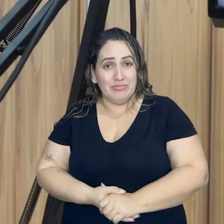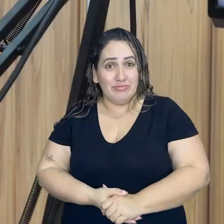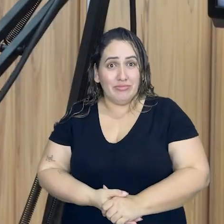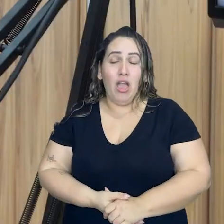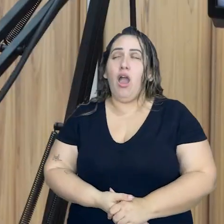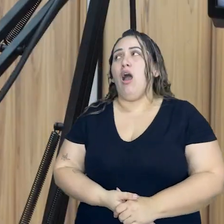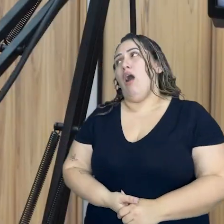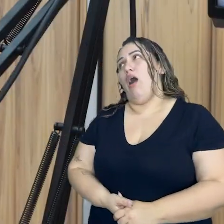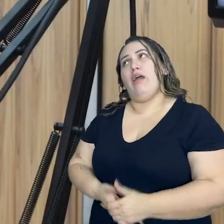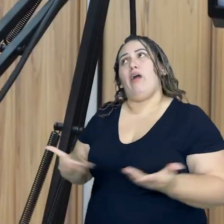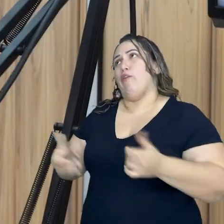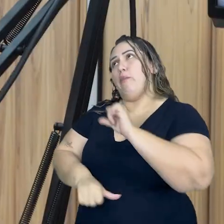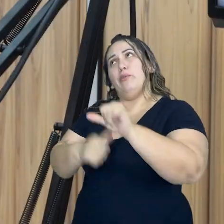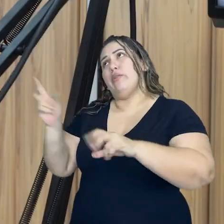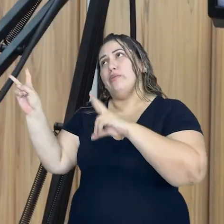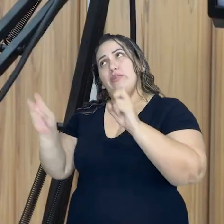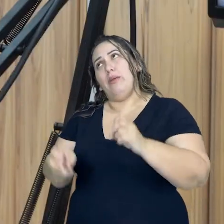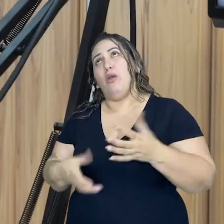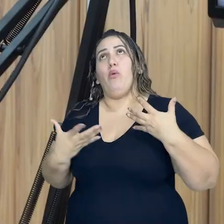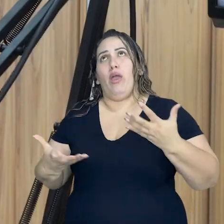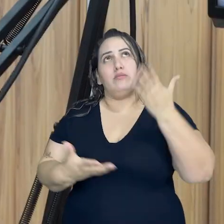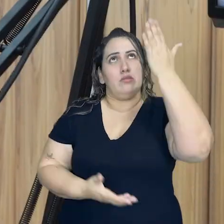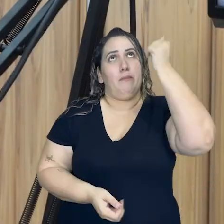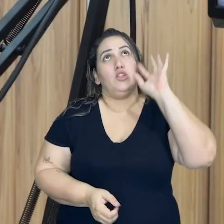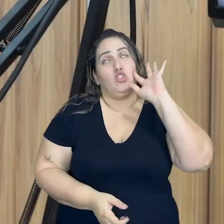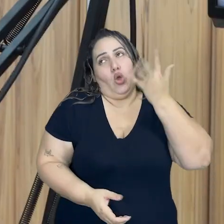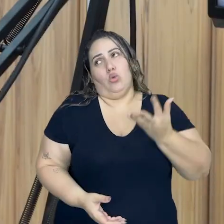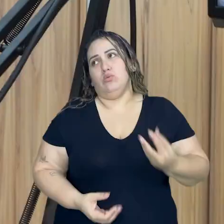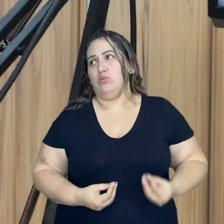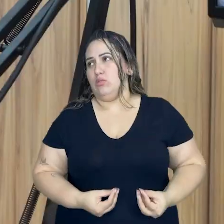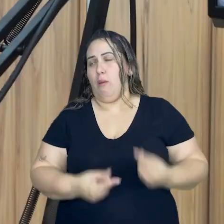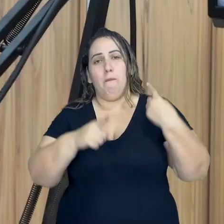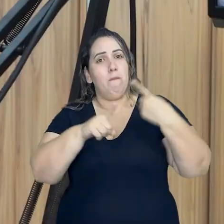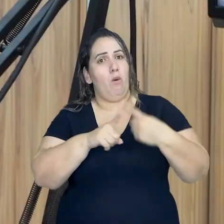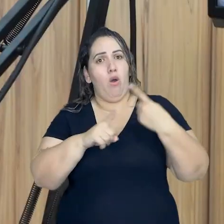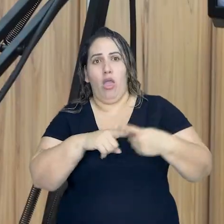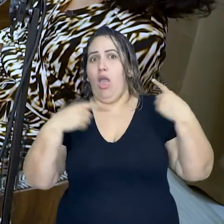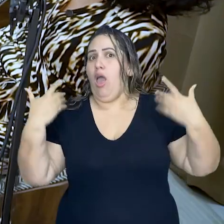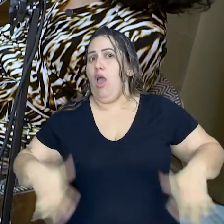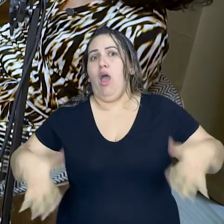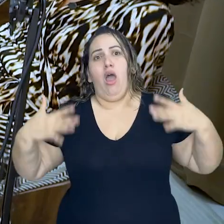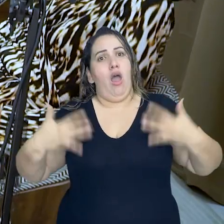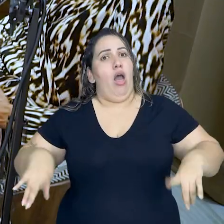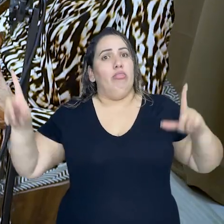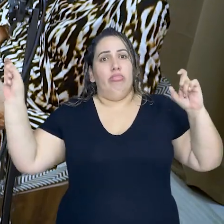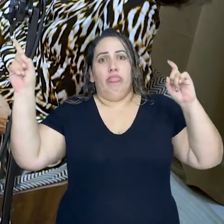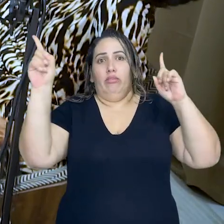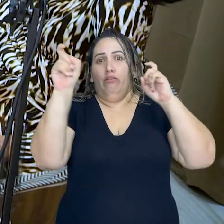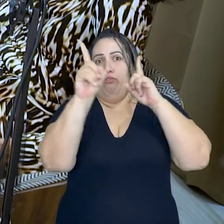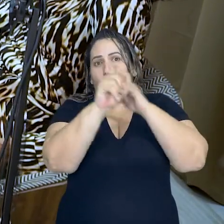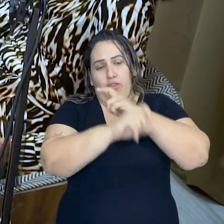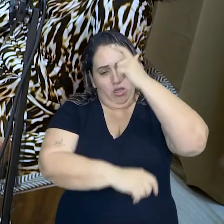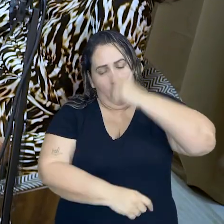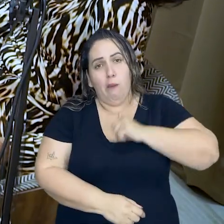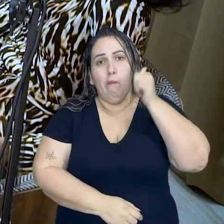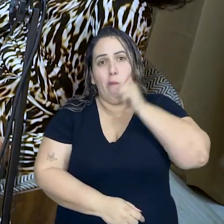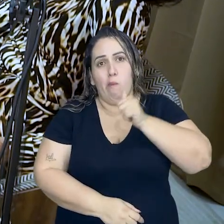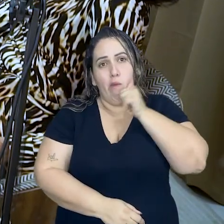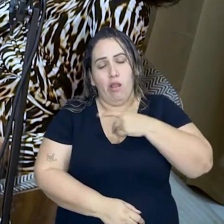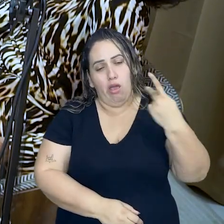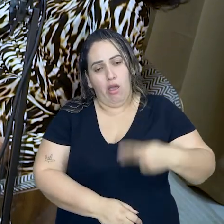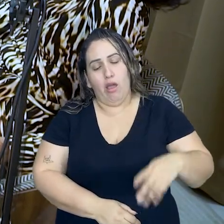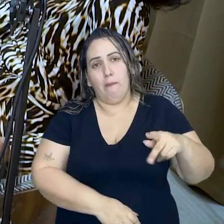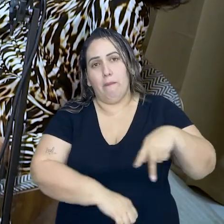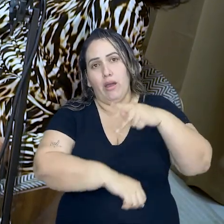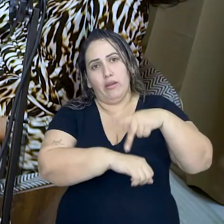também possibilidades do que fazer para mudar essa realidade. Bom, eu acho,